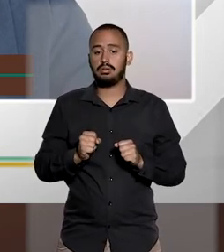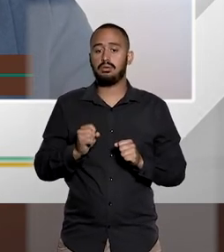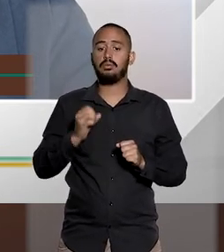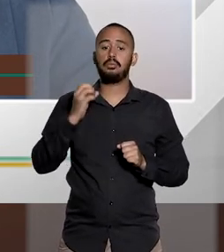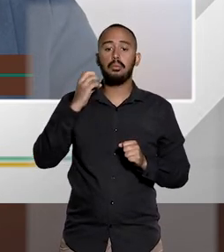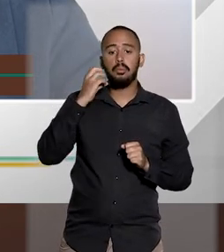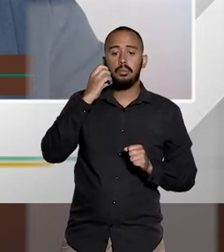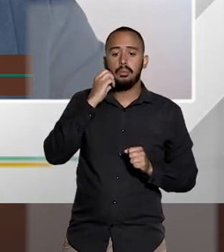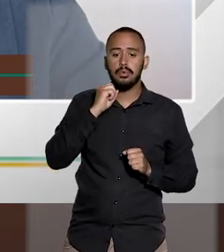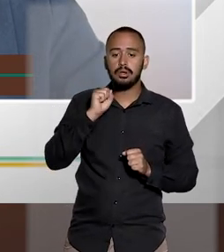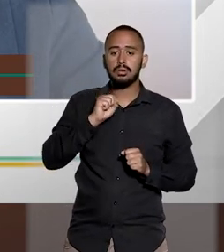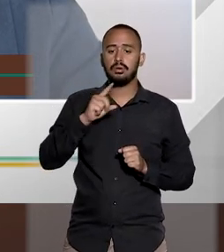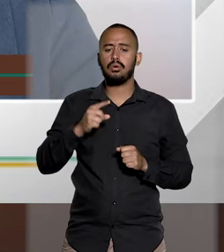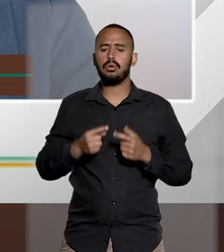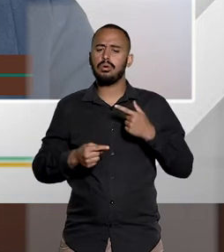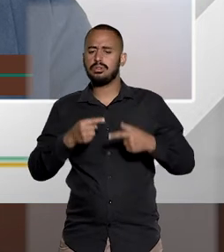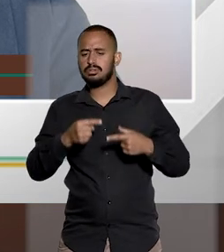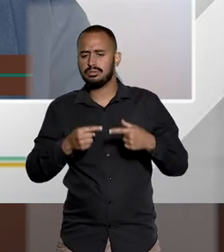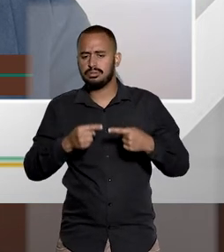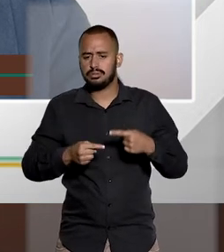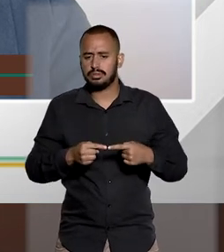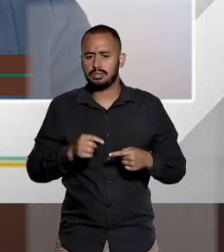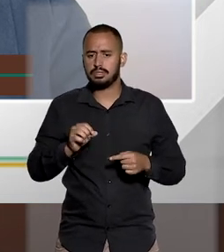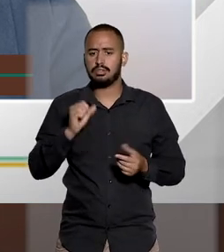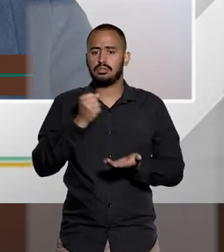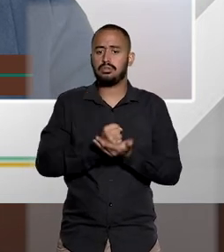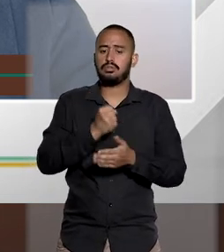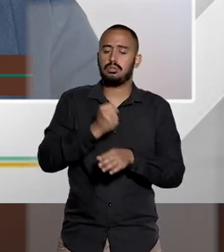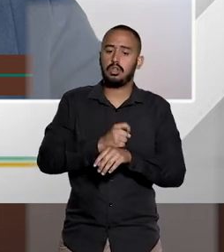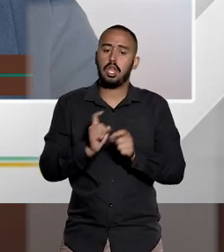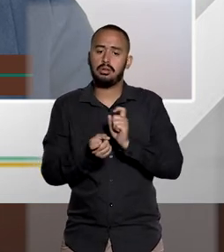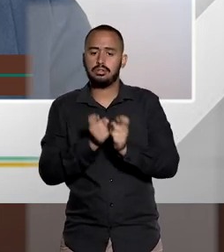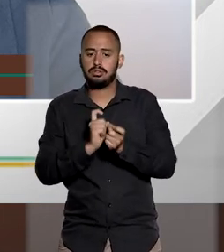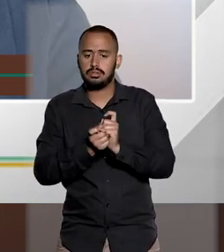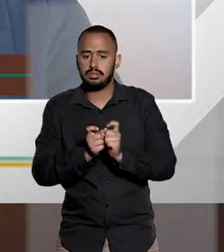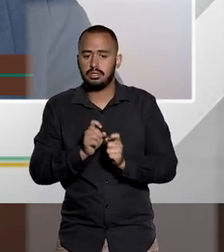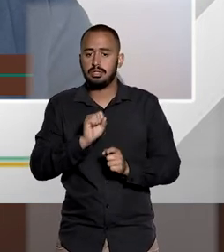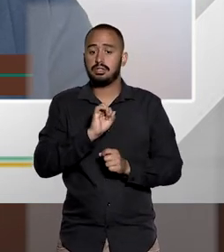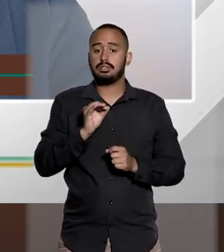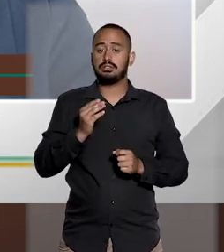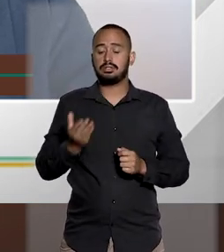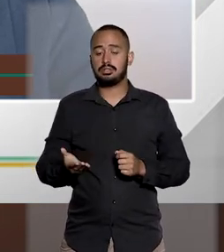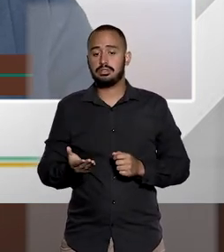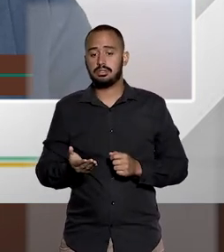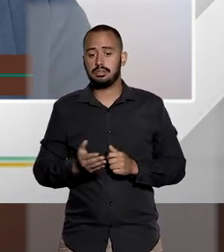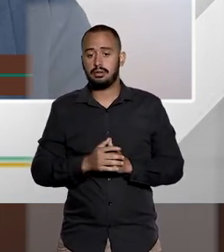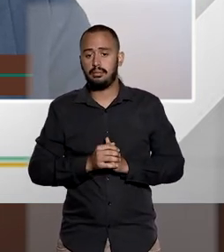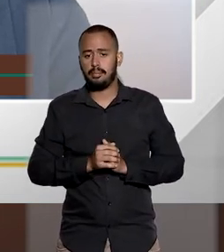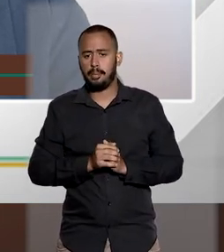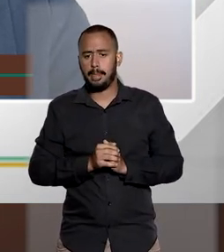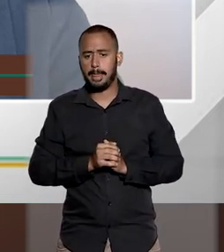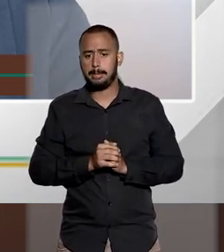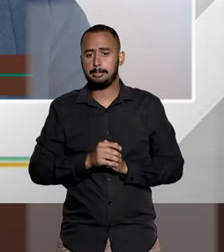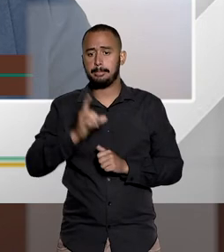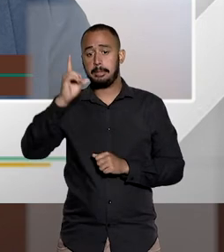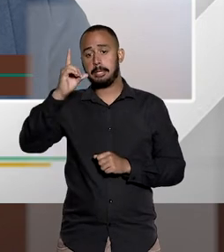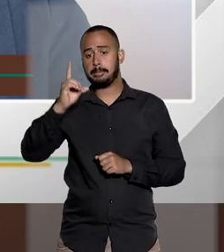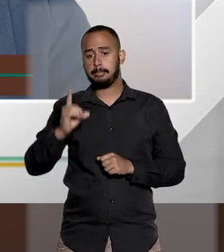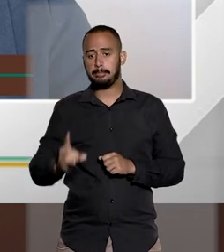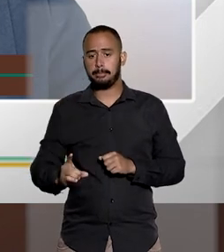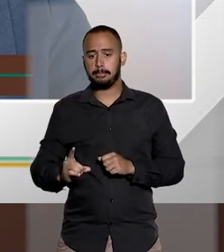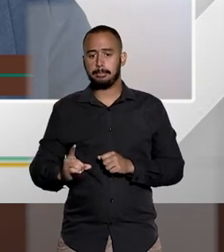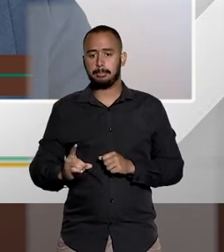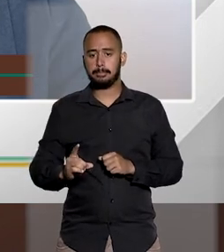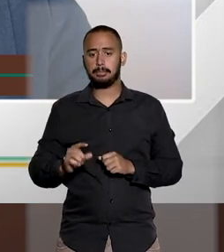seja adotada a arbitragem expressamente a contratos administrativos, desde que para direitos